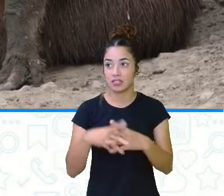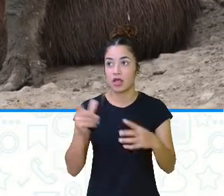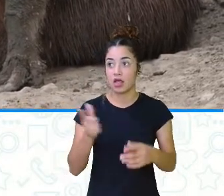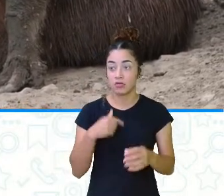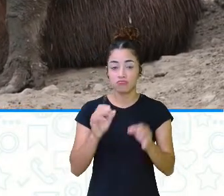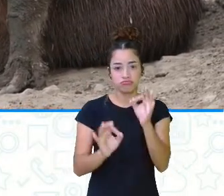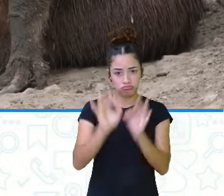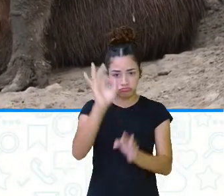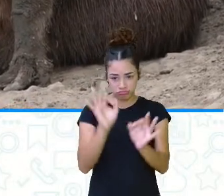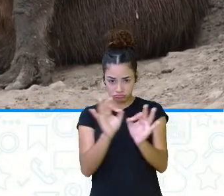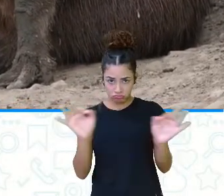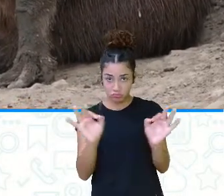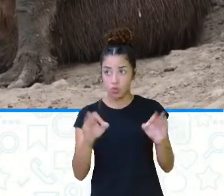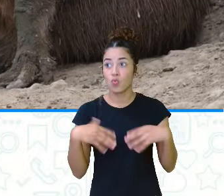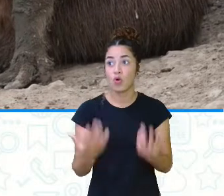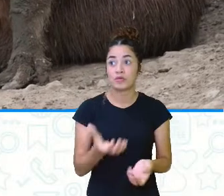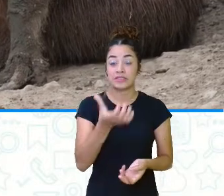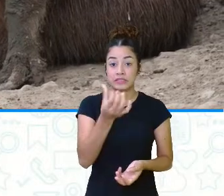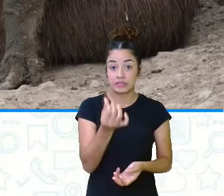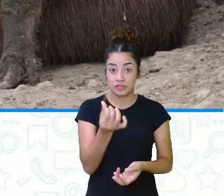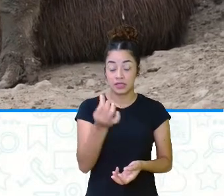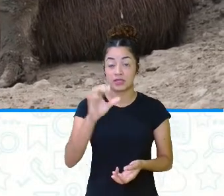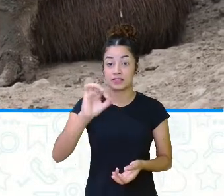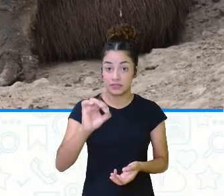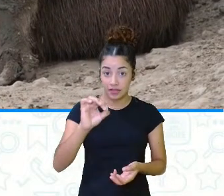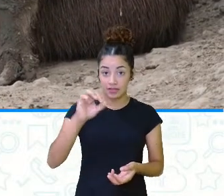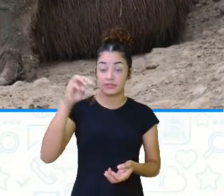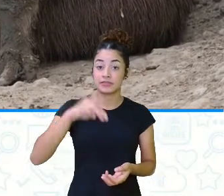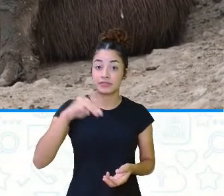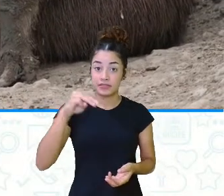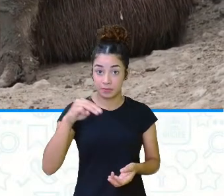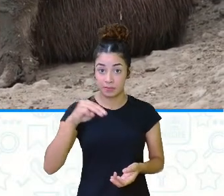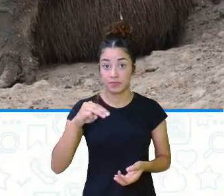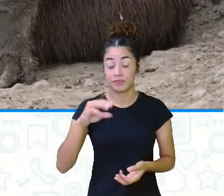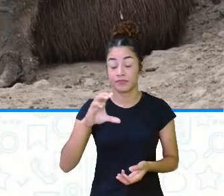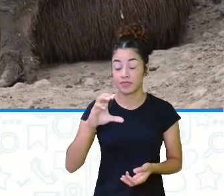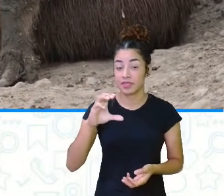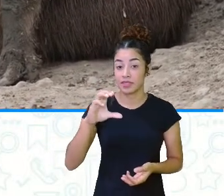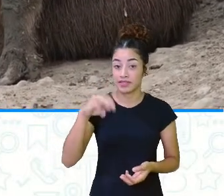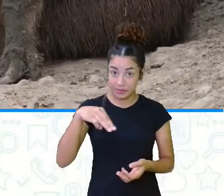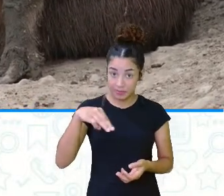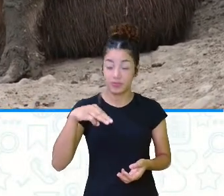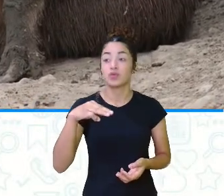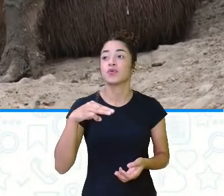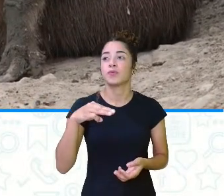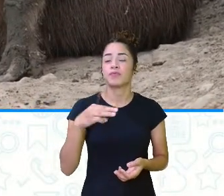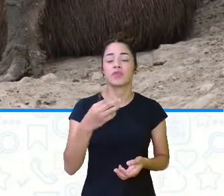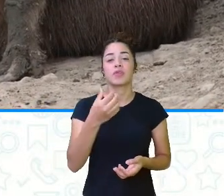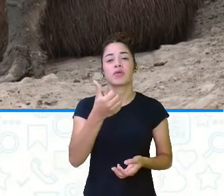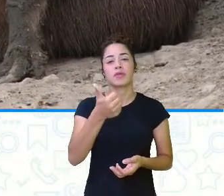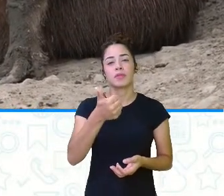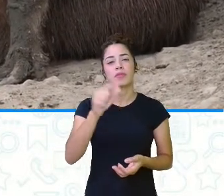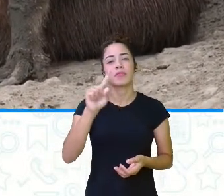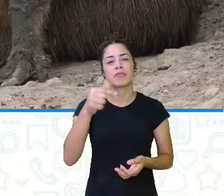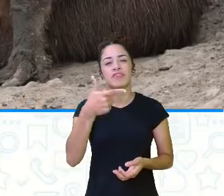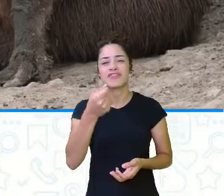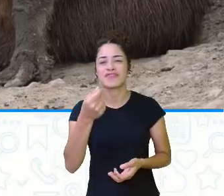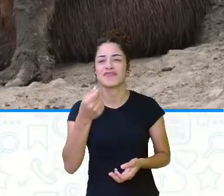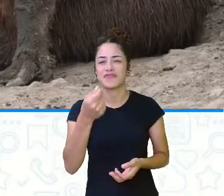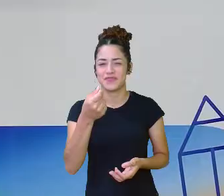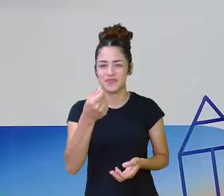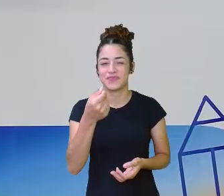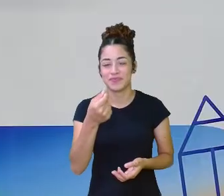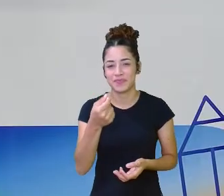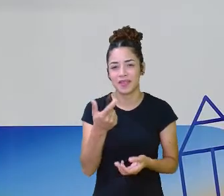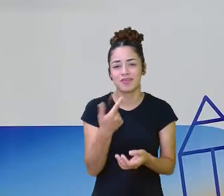de 60 centímetros a 1,20 m. Ela tá ali, ó, relaxando, sentadinha,